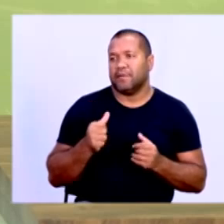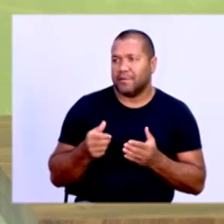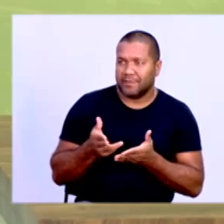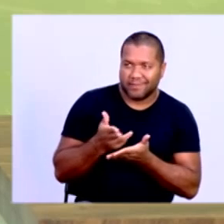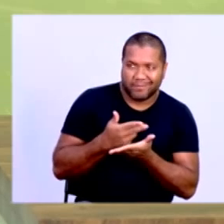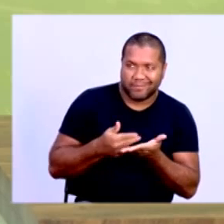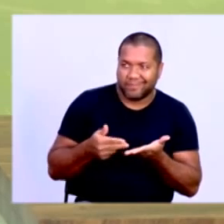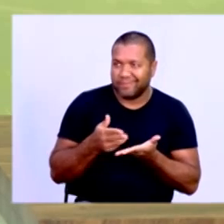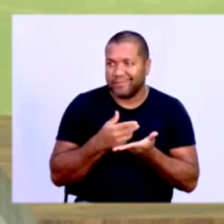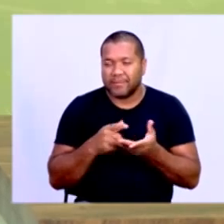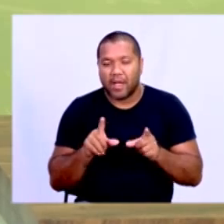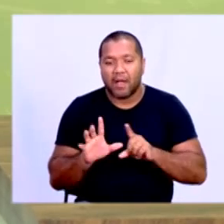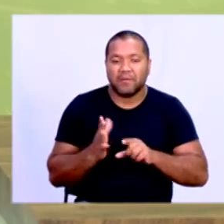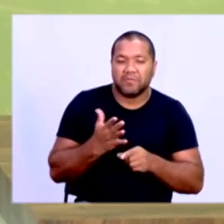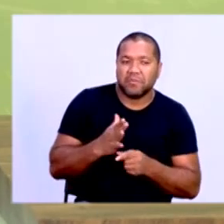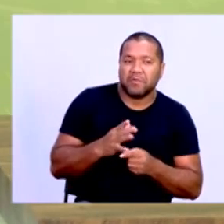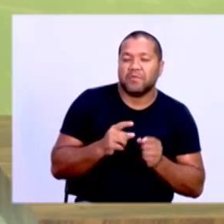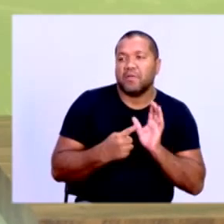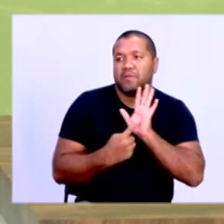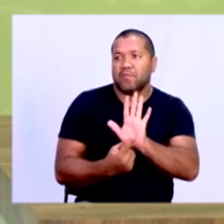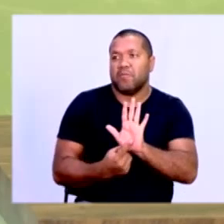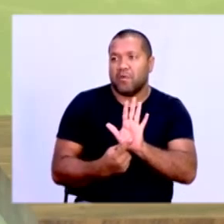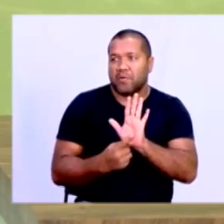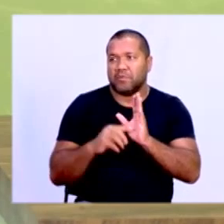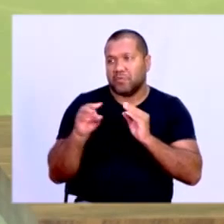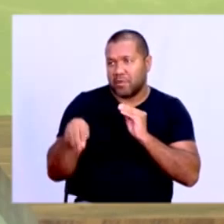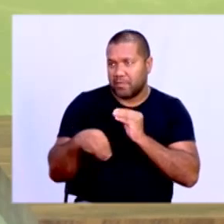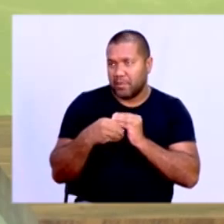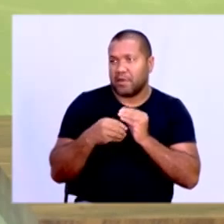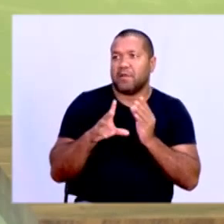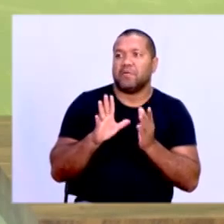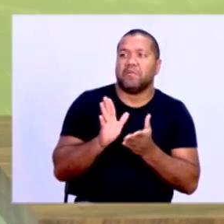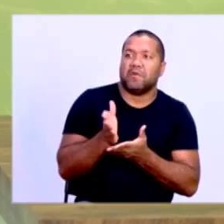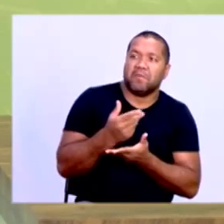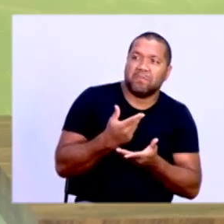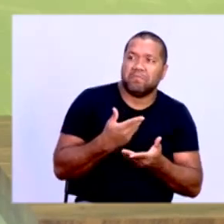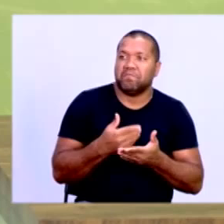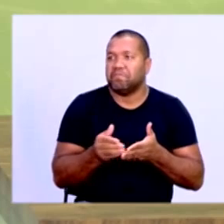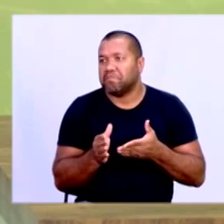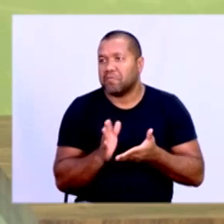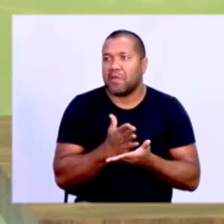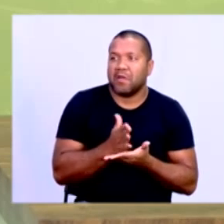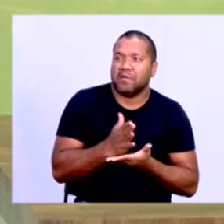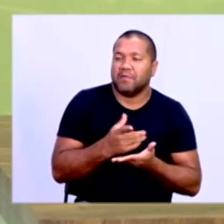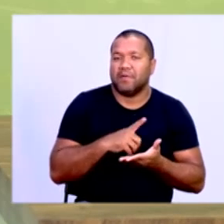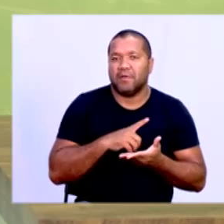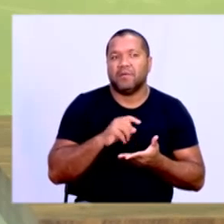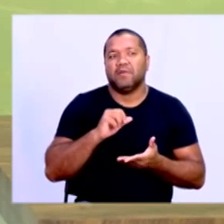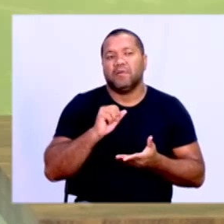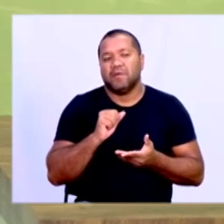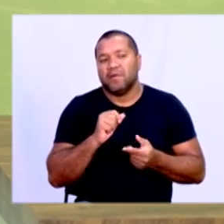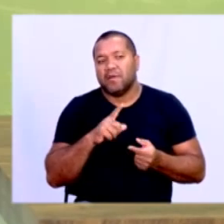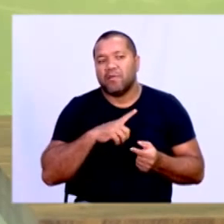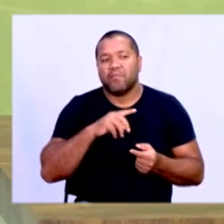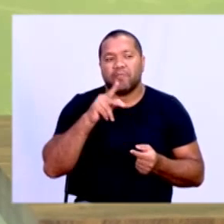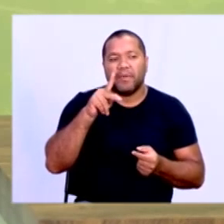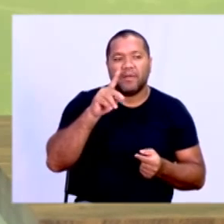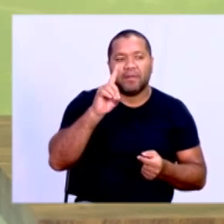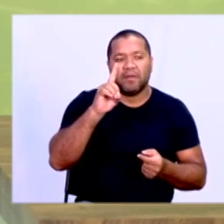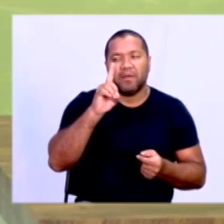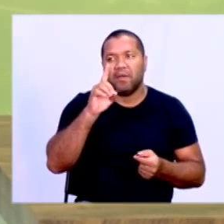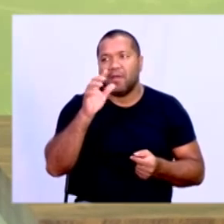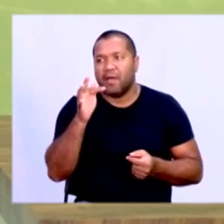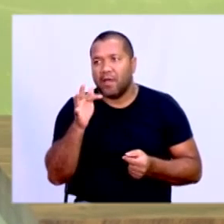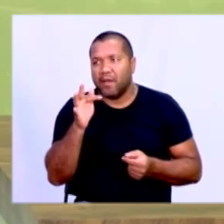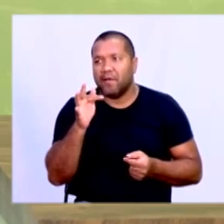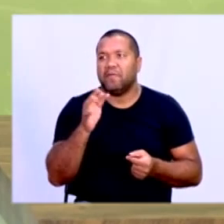é um PDF, às vezes é um aplicativo que renderiza lá na sua tela, como o professor citou, o